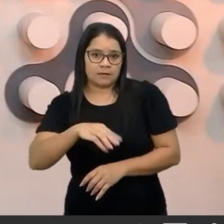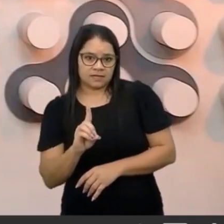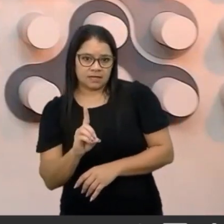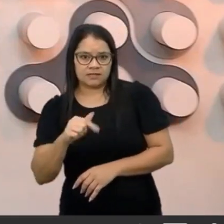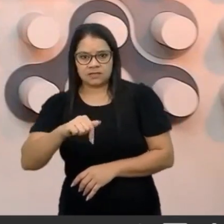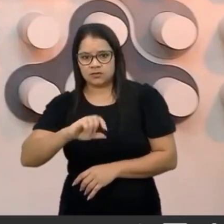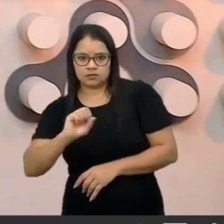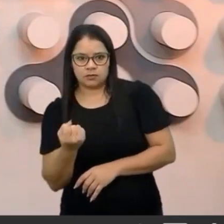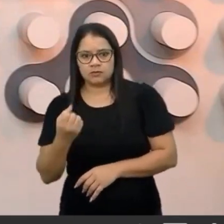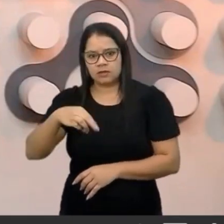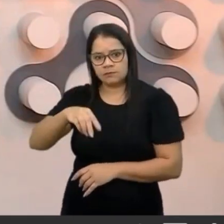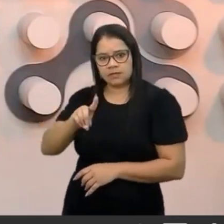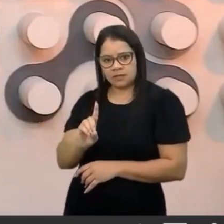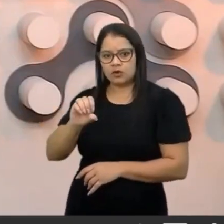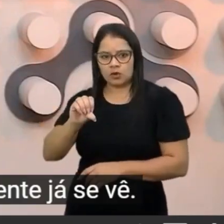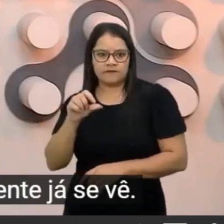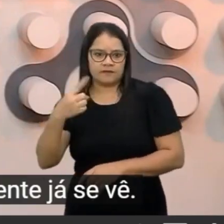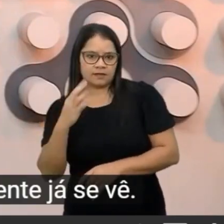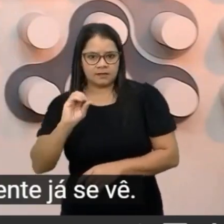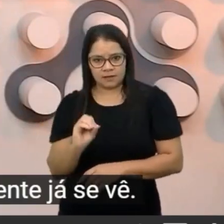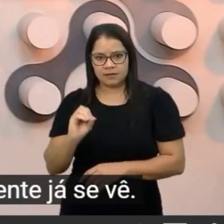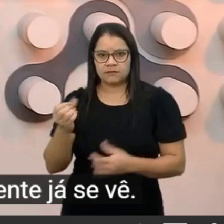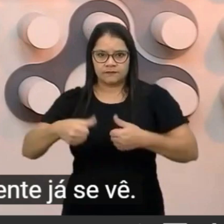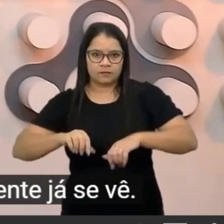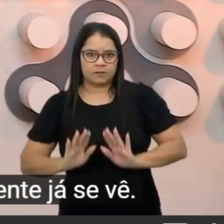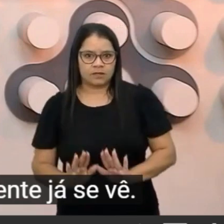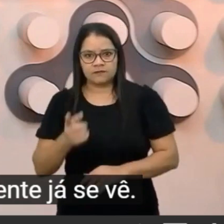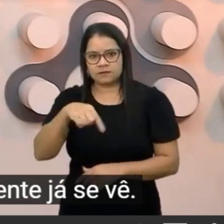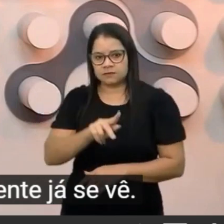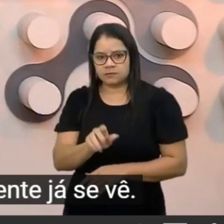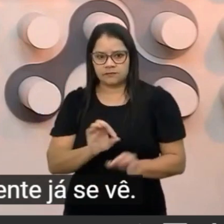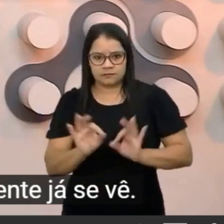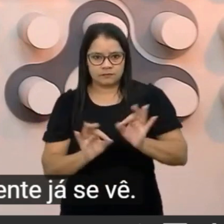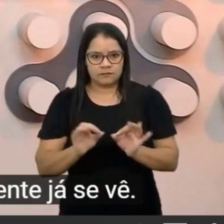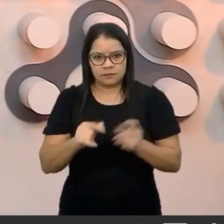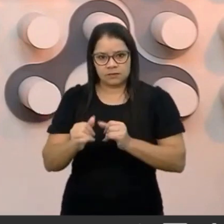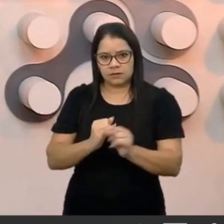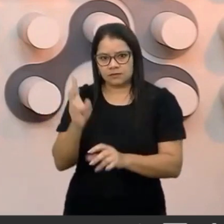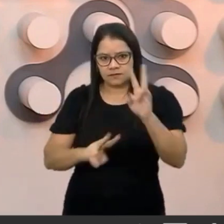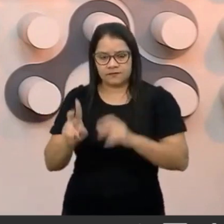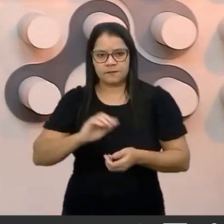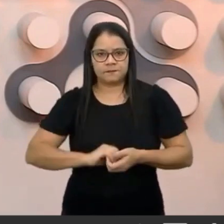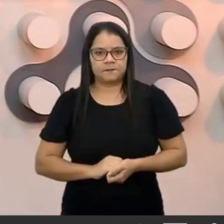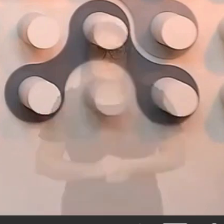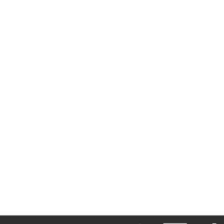78 quanto o MD 9 e 10. Bom, eu fico por aqui, professores, separem o material, a gente já se vê.